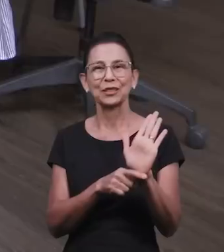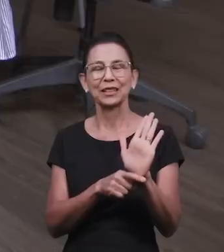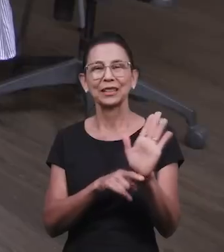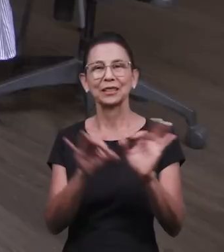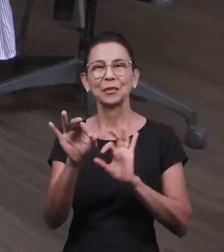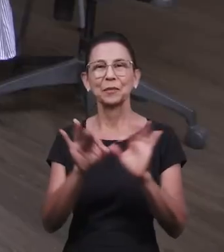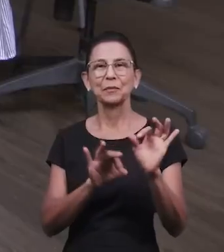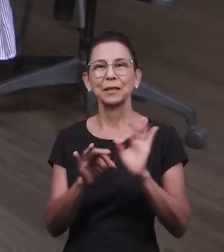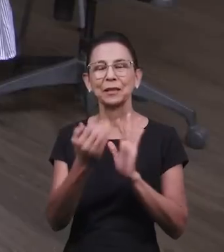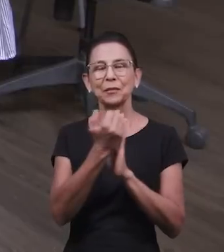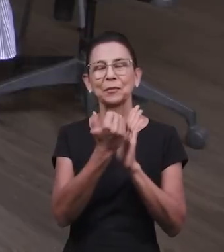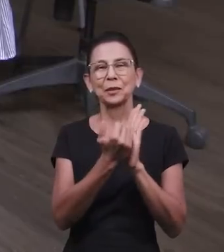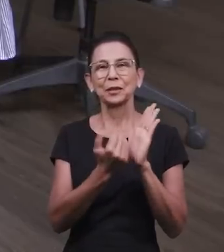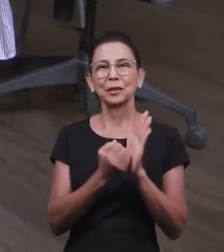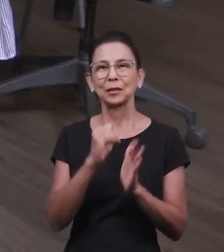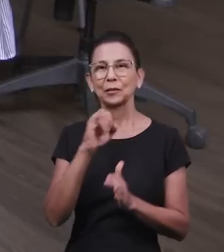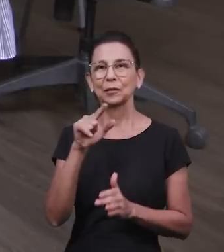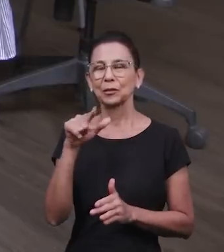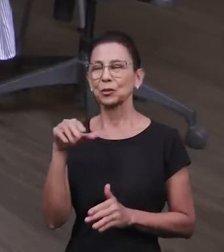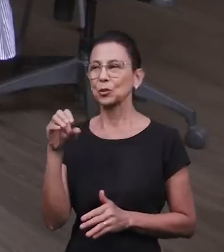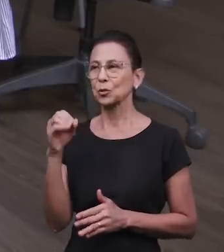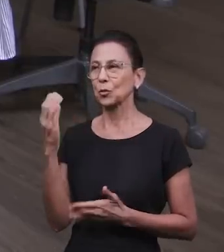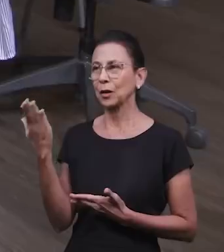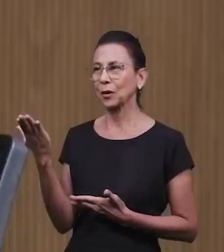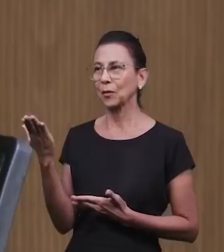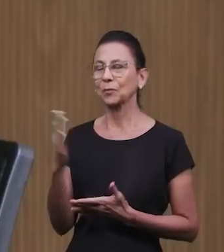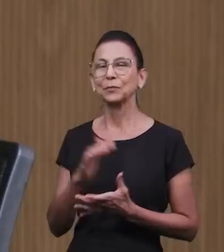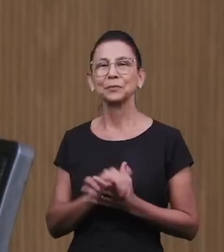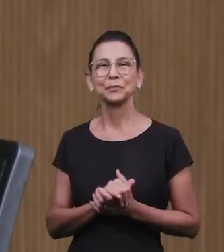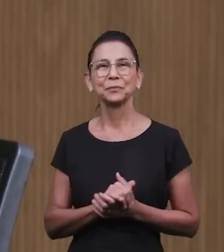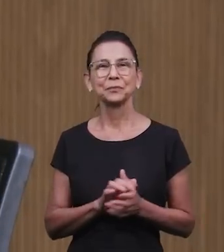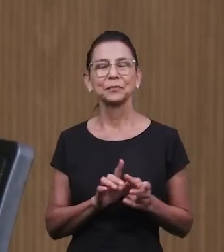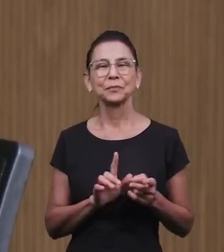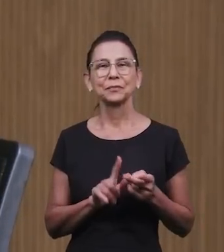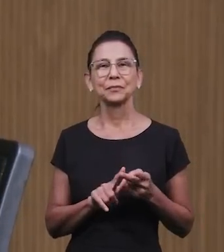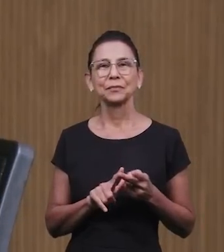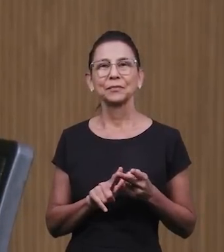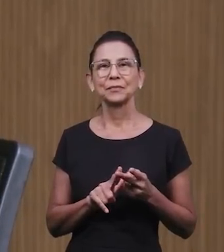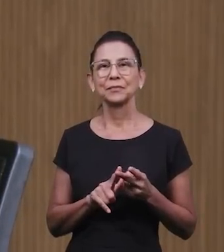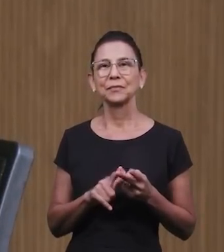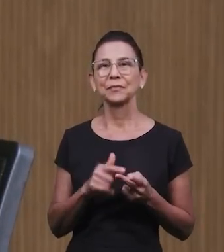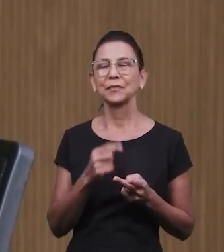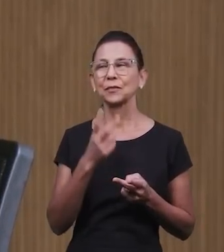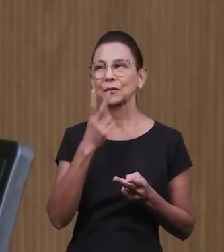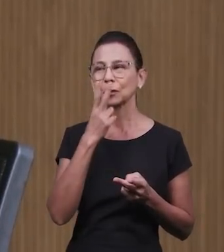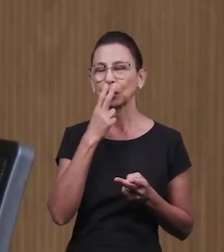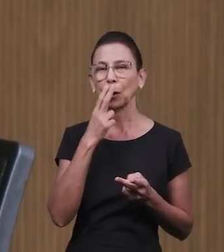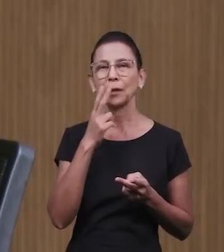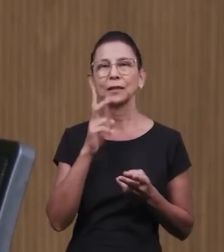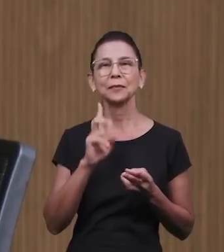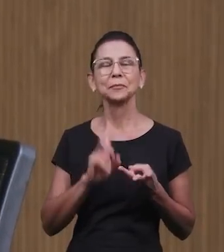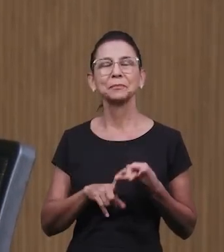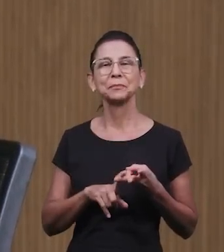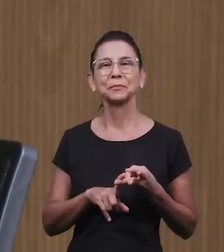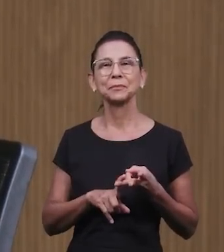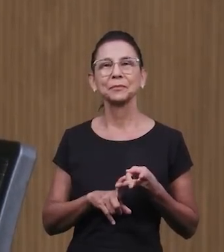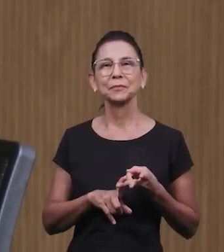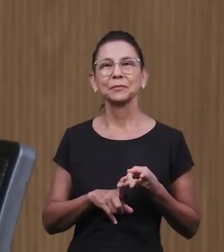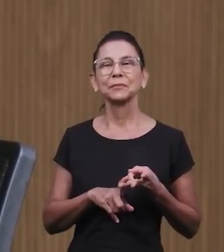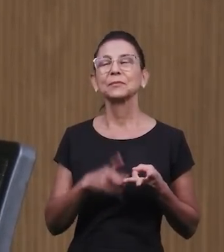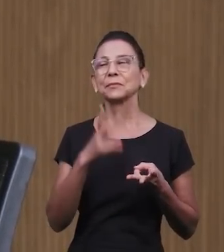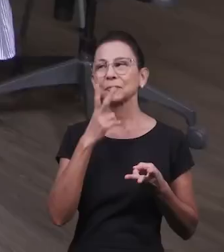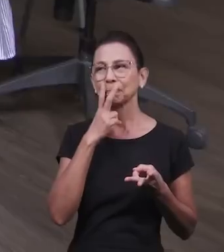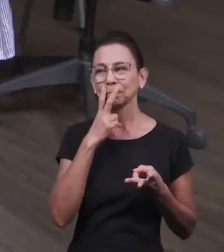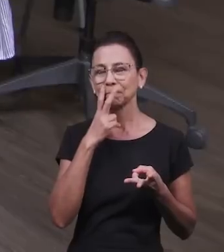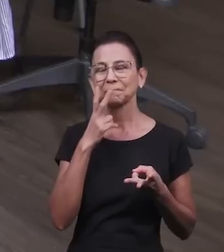Vermelho, Maritza Neto, Barro Vermelho também, Raíssa Vieira, de Praia do Canto, e o Thalisson, da Igreja Castelândia. Muito